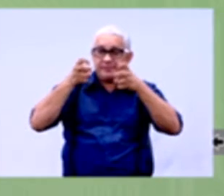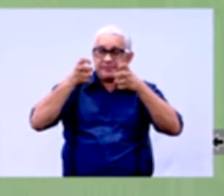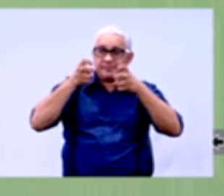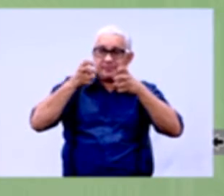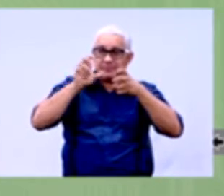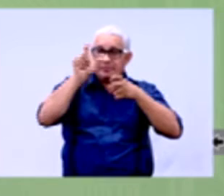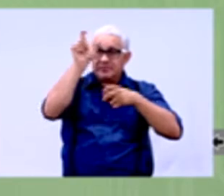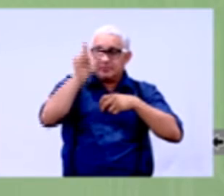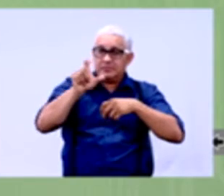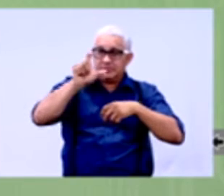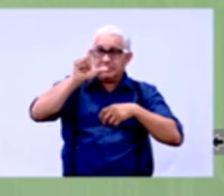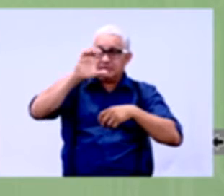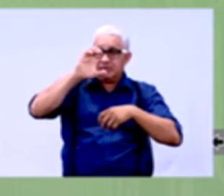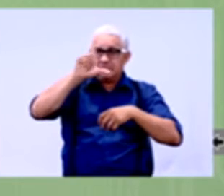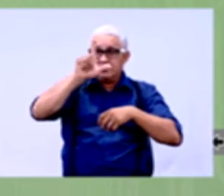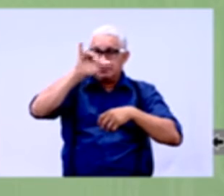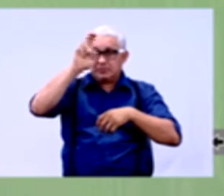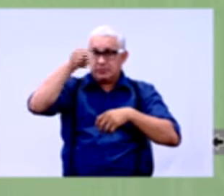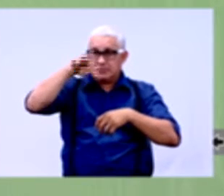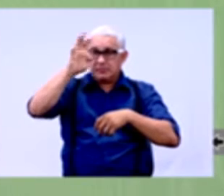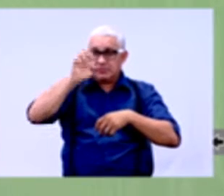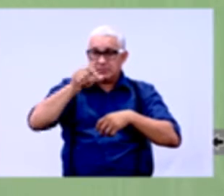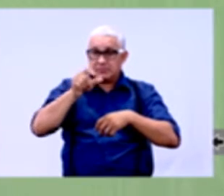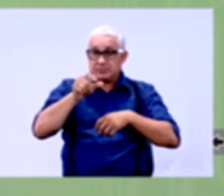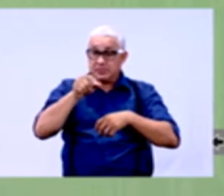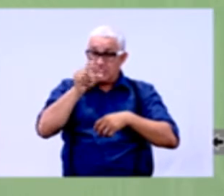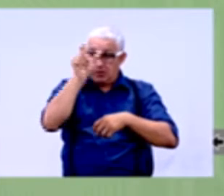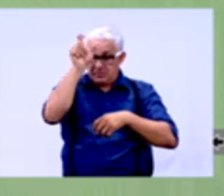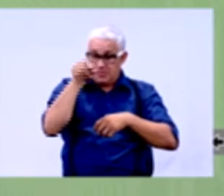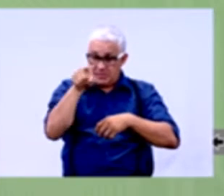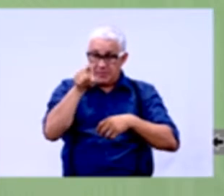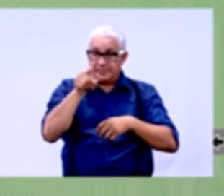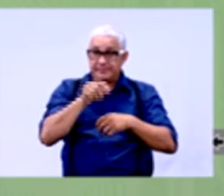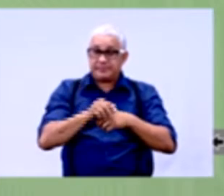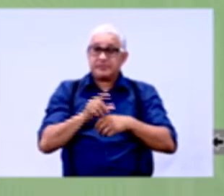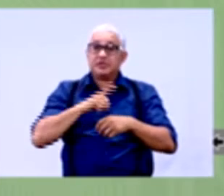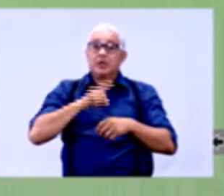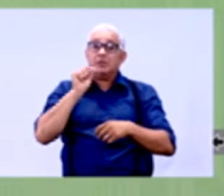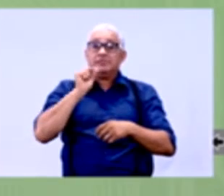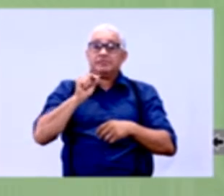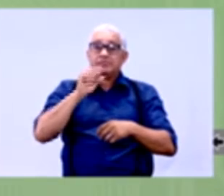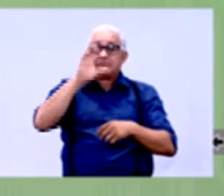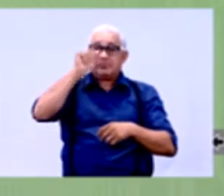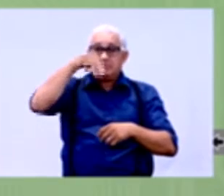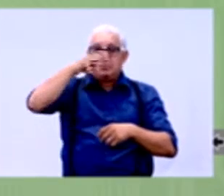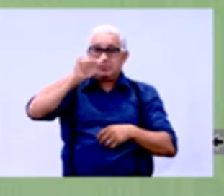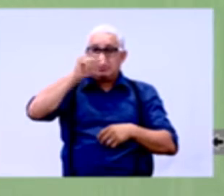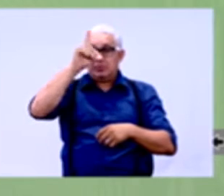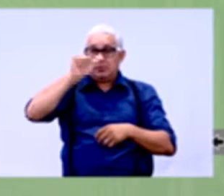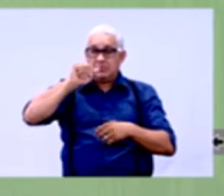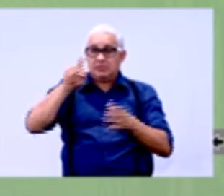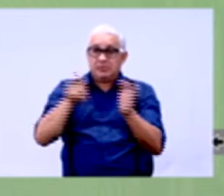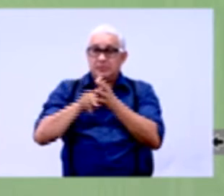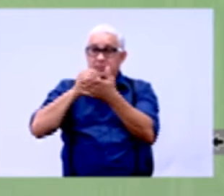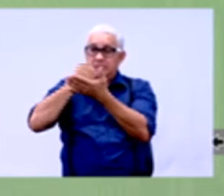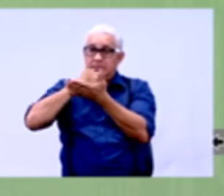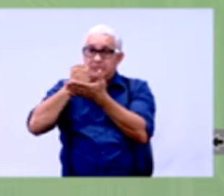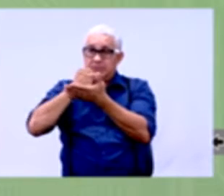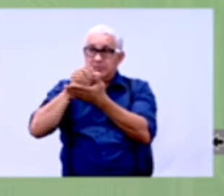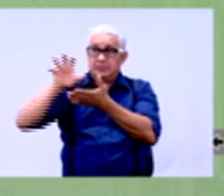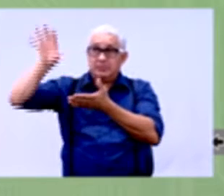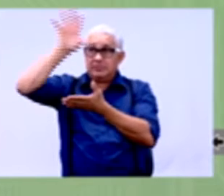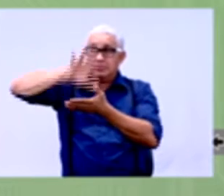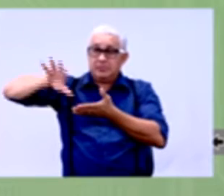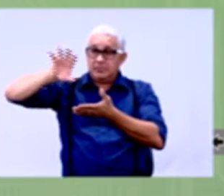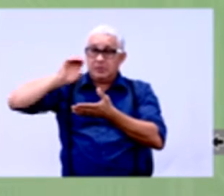a aplicação. Só que este método identifica cliente, ele está na camada de controle. Mas